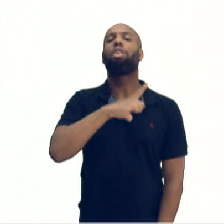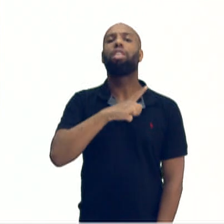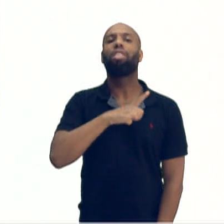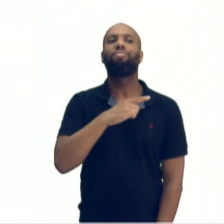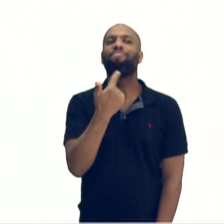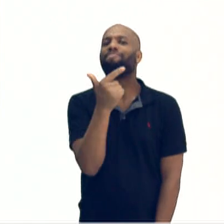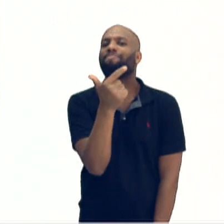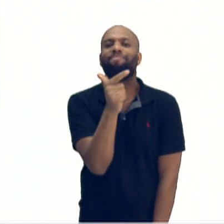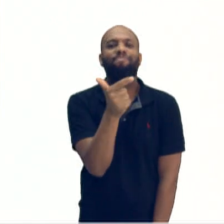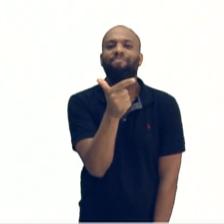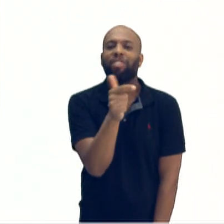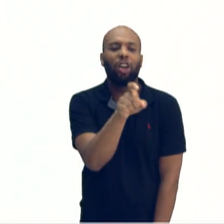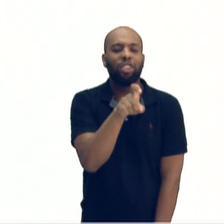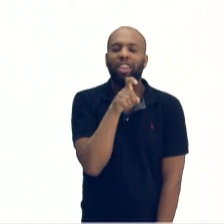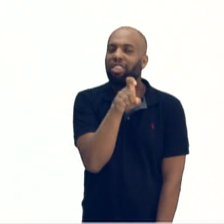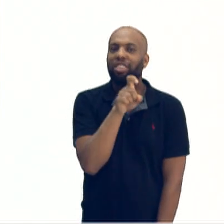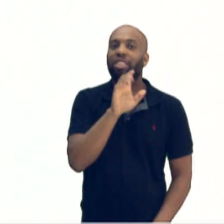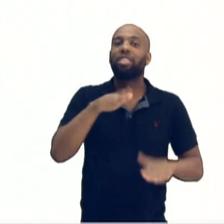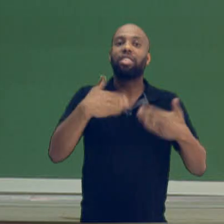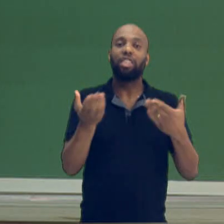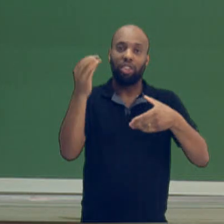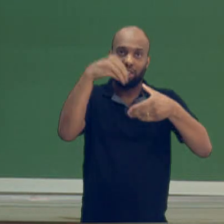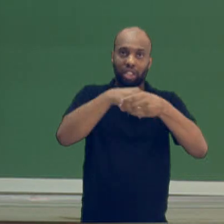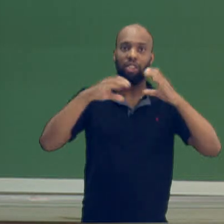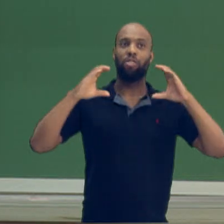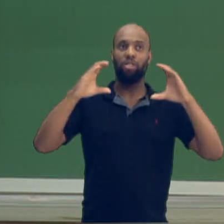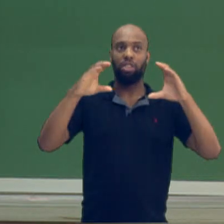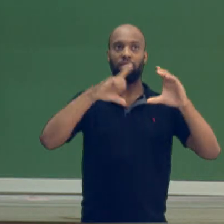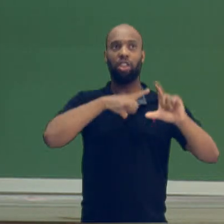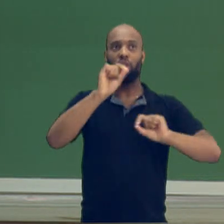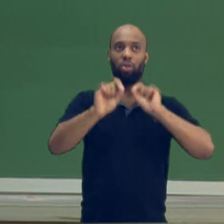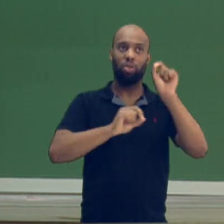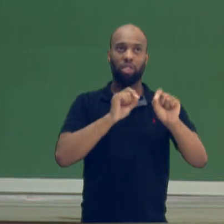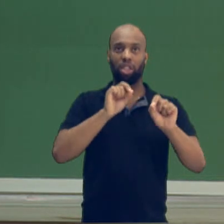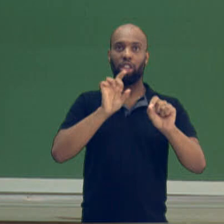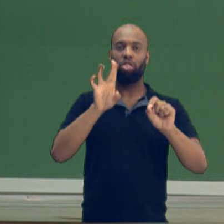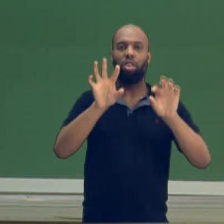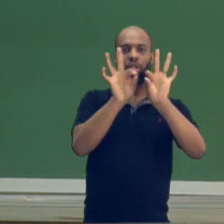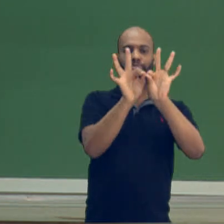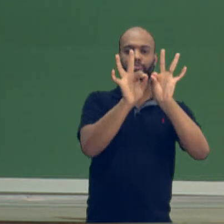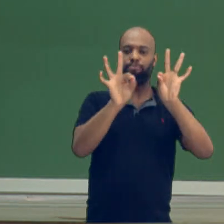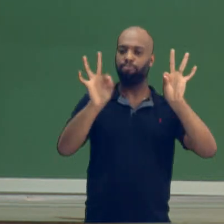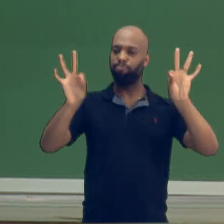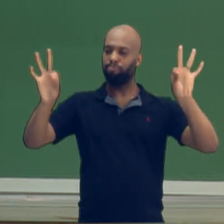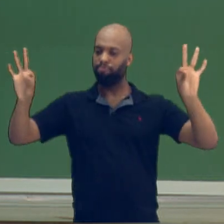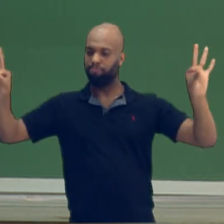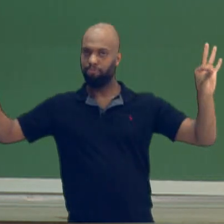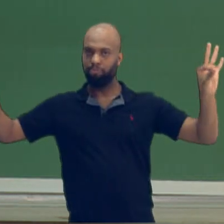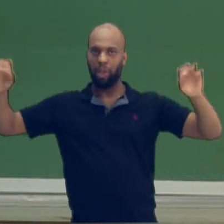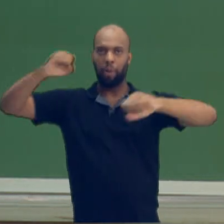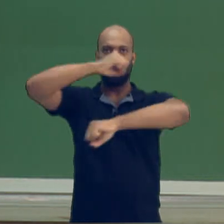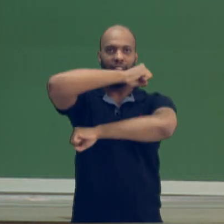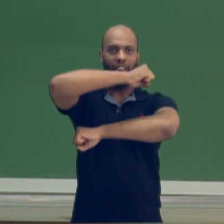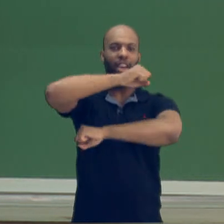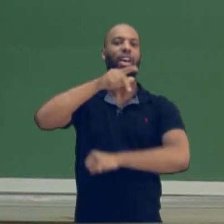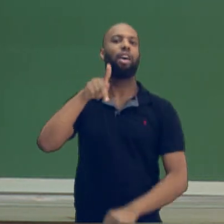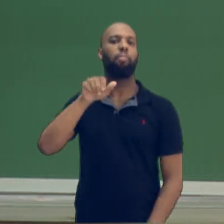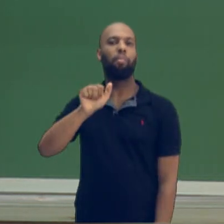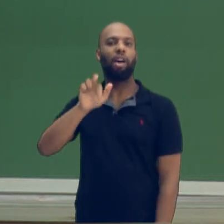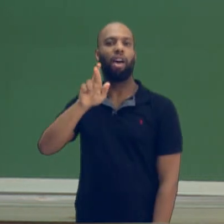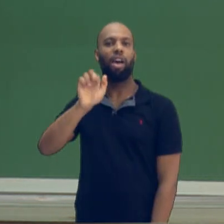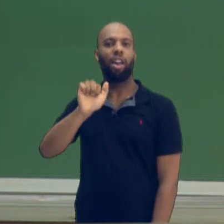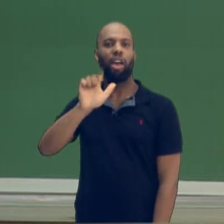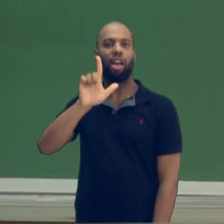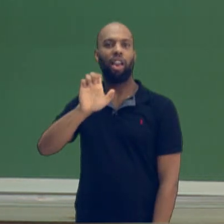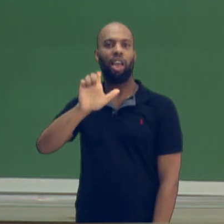não vai ter o valor de x. Então, dentro da função, a gente vai ter o quê? Uma reta paralela, tá? Então, prestem bem atenção quando a gente